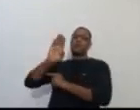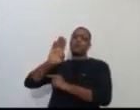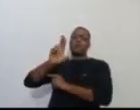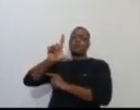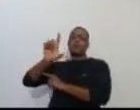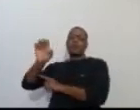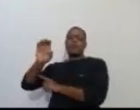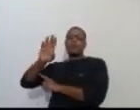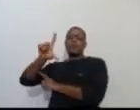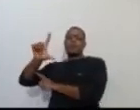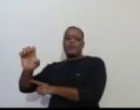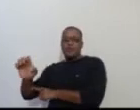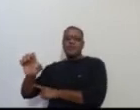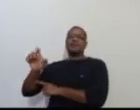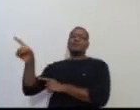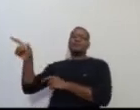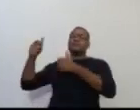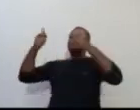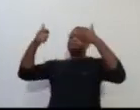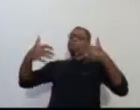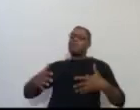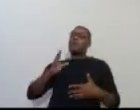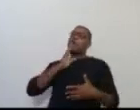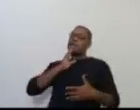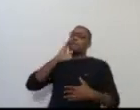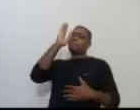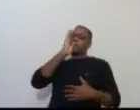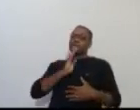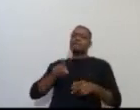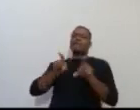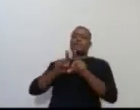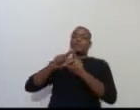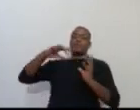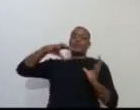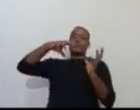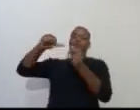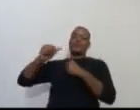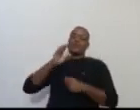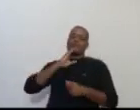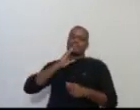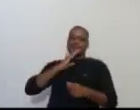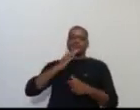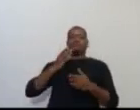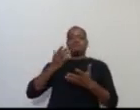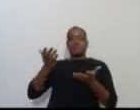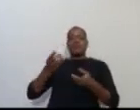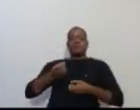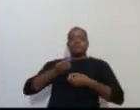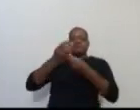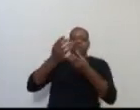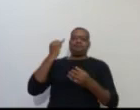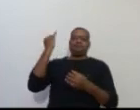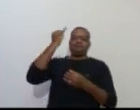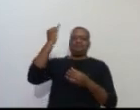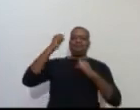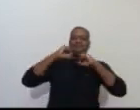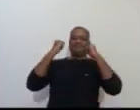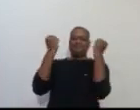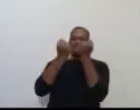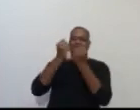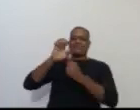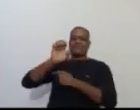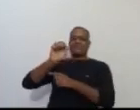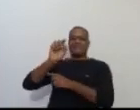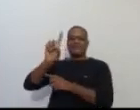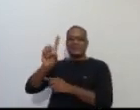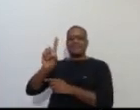conhece, especialmente para este seminário Realidades e Possibilidades da EAD. Deixa eu chamar agora o nosso querido grande Bully Bully, que